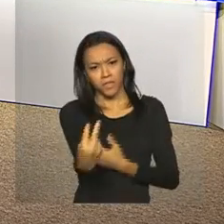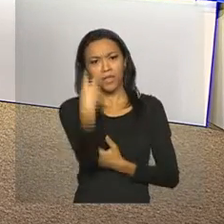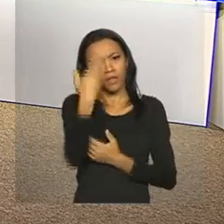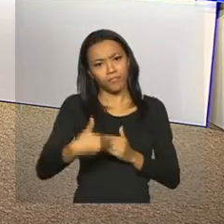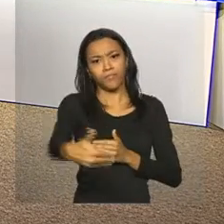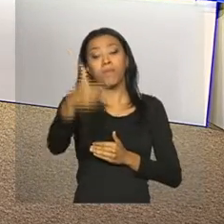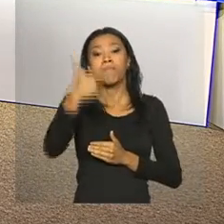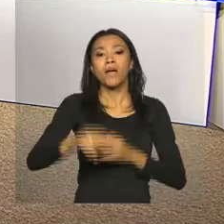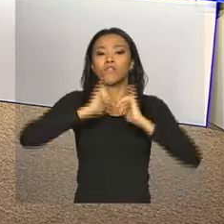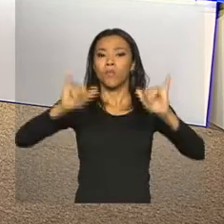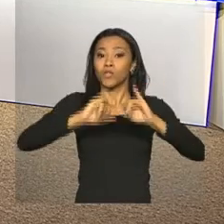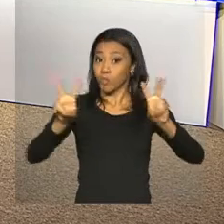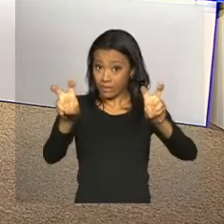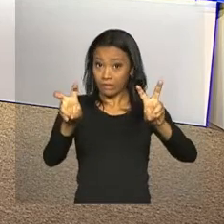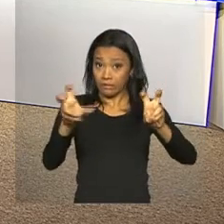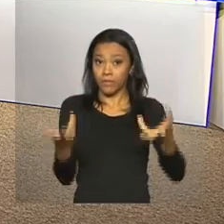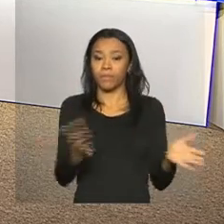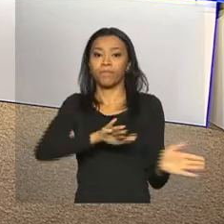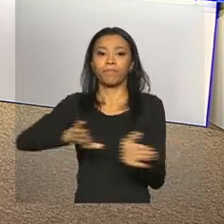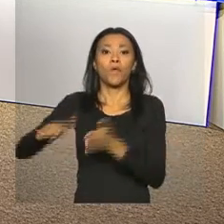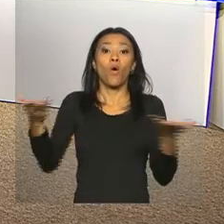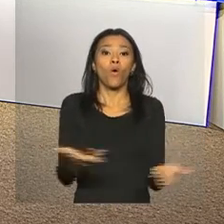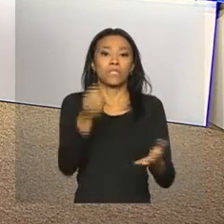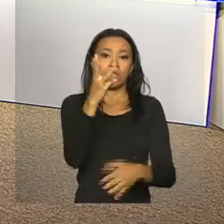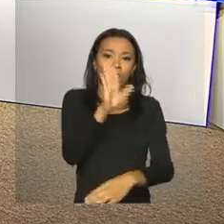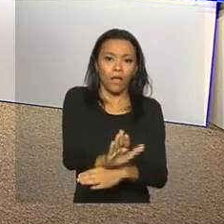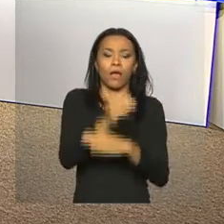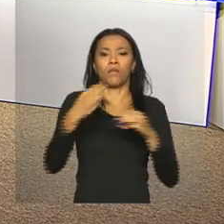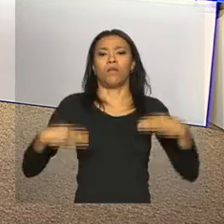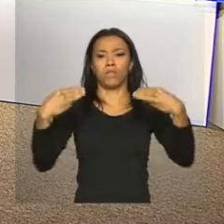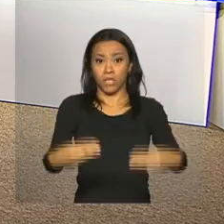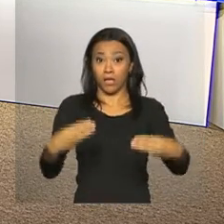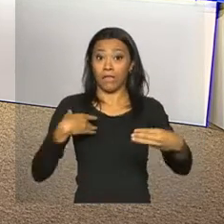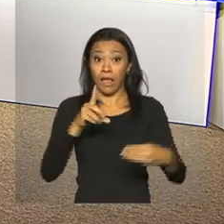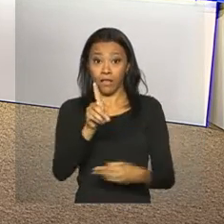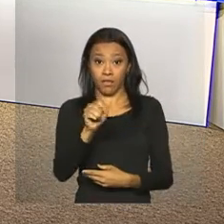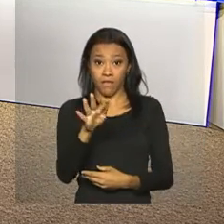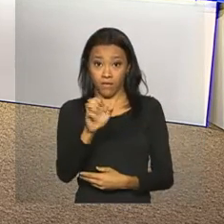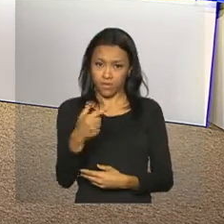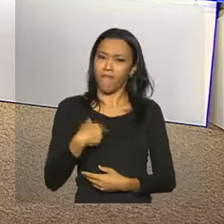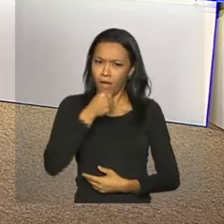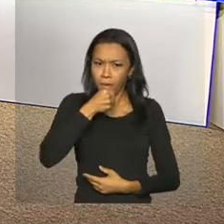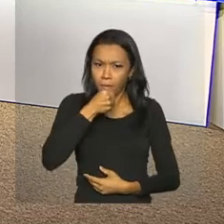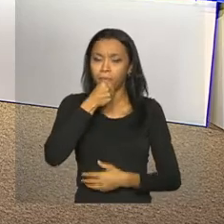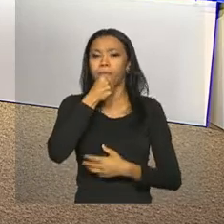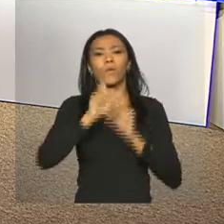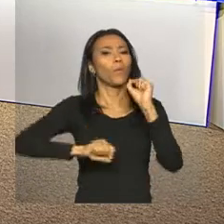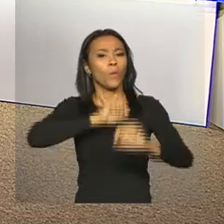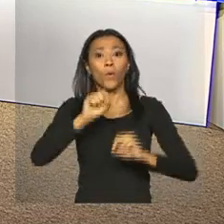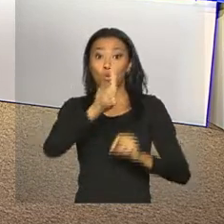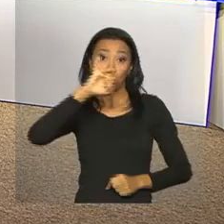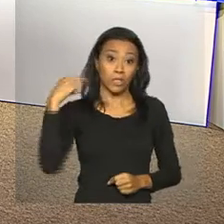programação mais informações sobre este anúncio e hoje às 3 da tarde o ministério da defesa vai detalhar também uma entrevista coletiva o